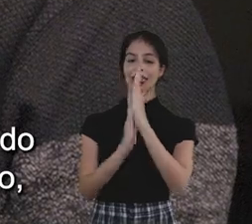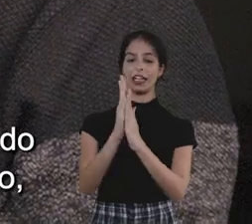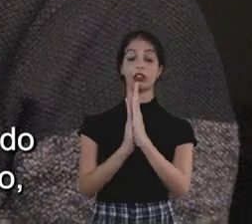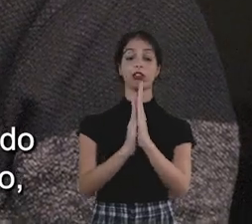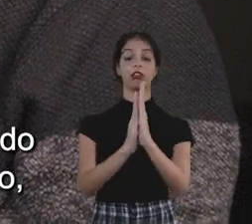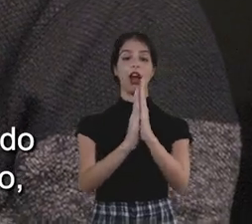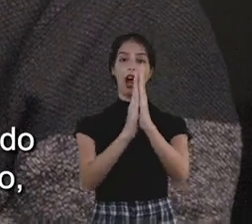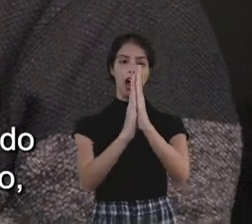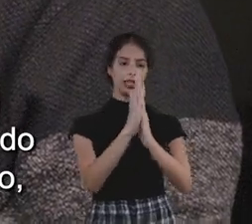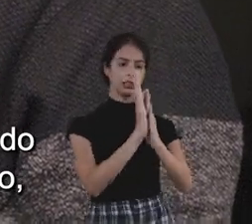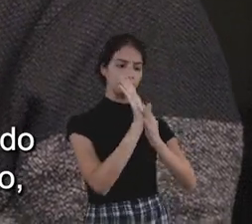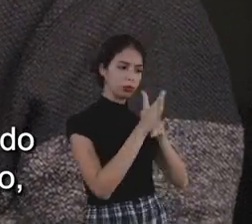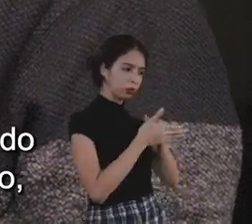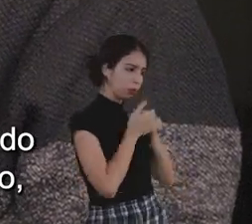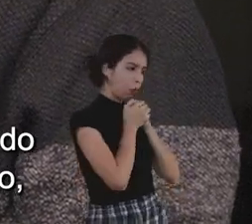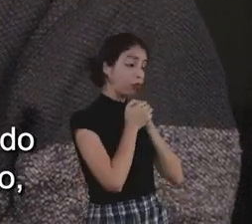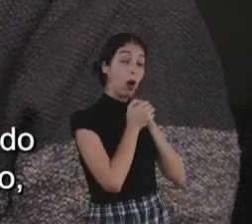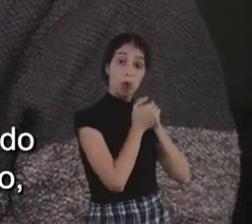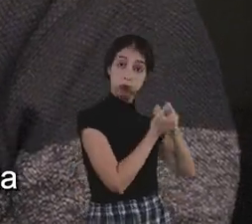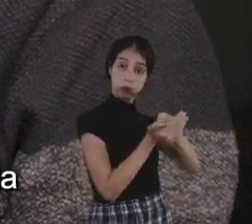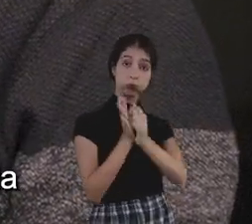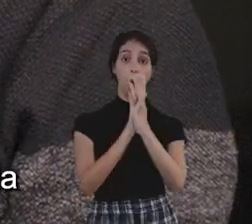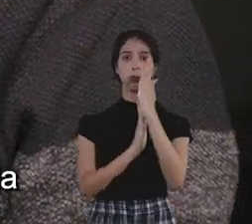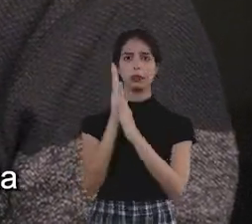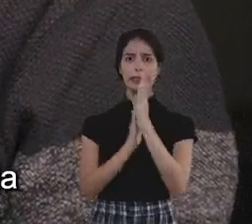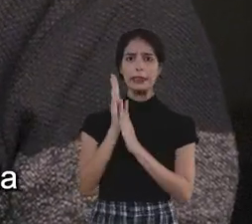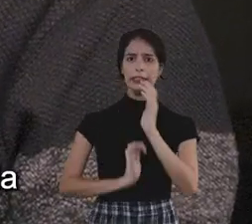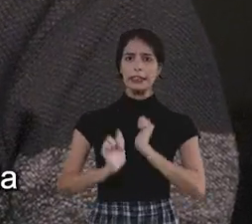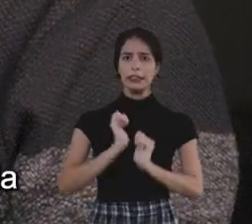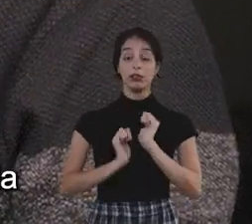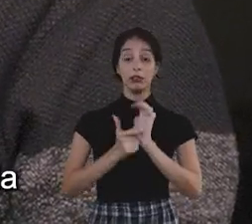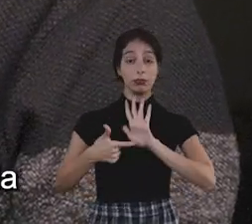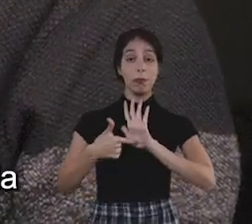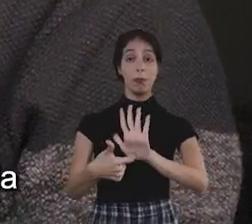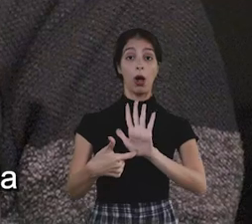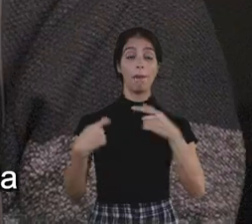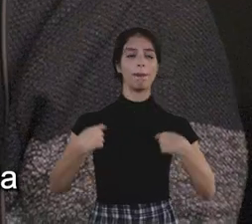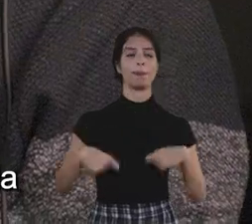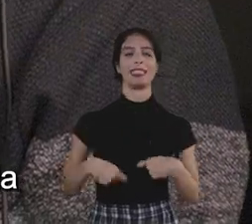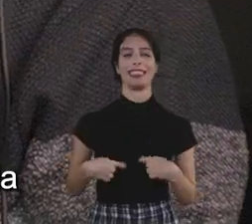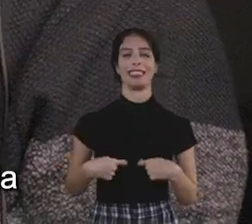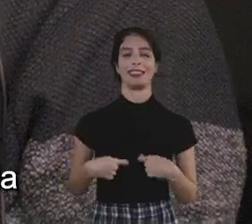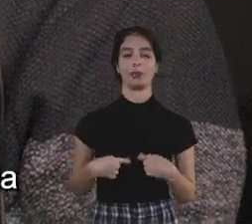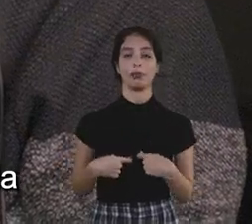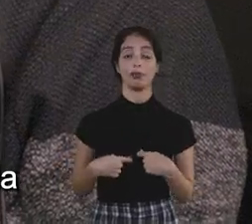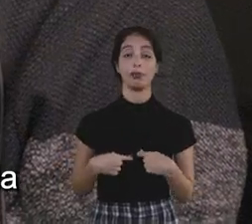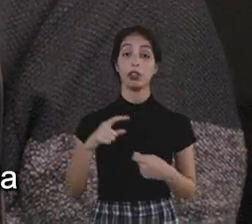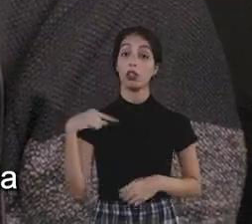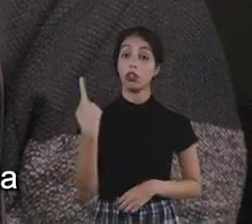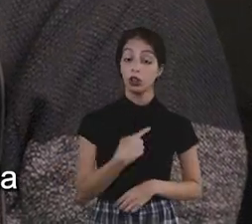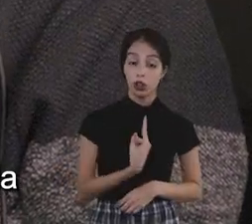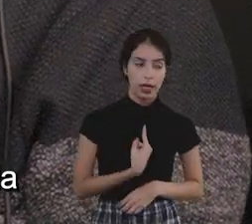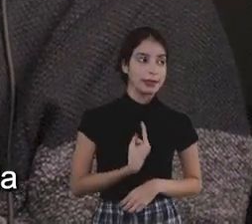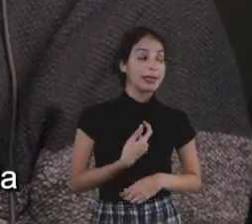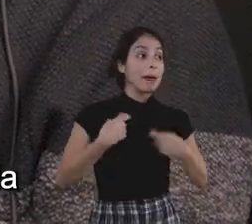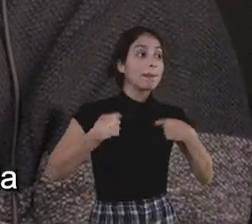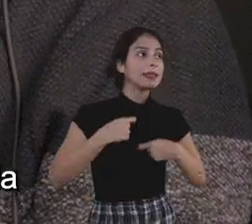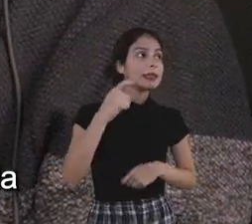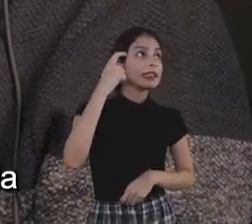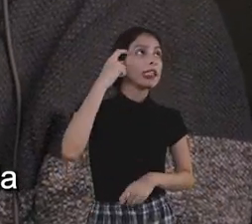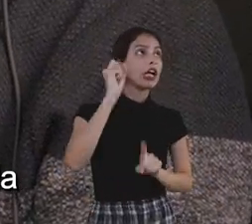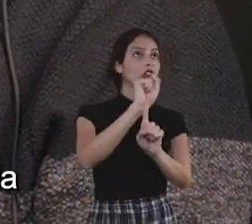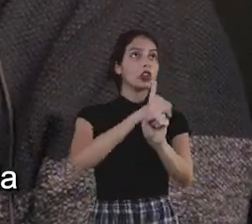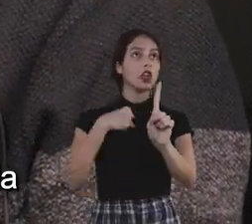armário tirar a ansiedade da Caverna da solidão que é como eu digo no livro né e a gente poder eh deixar de ser